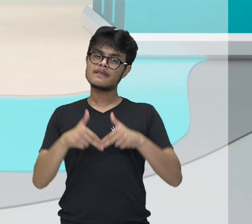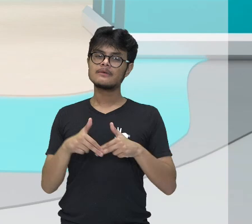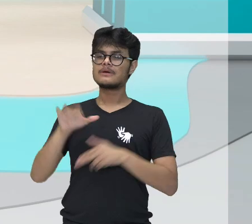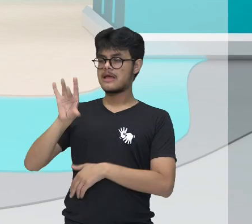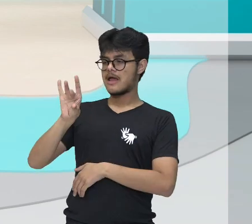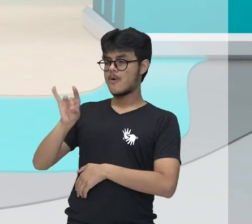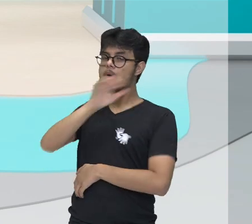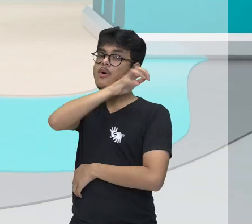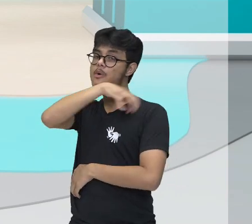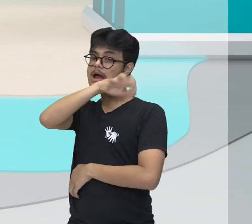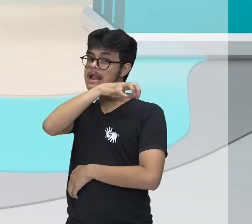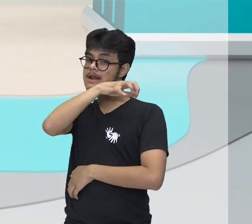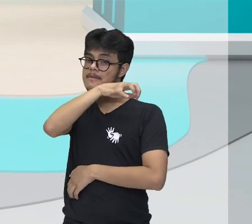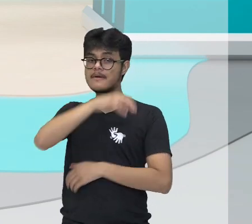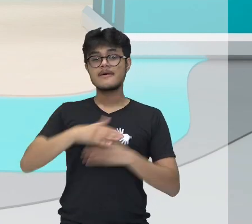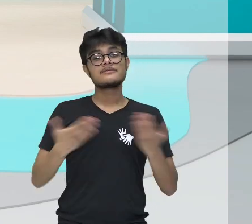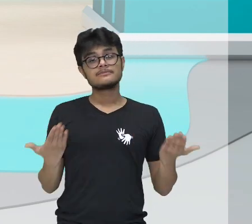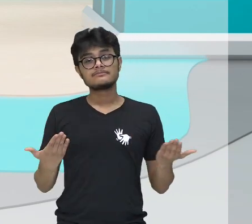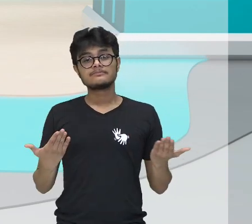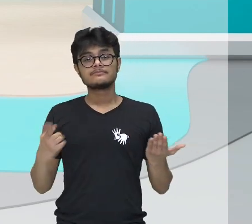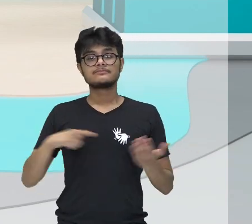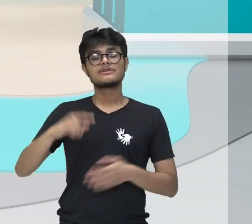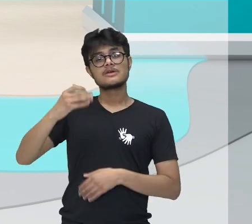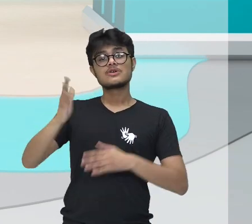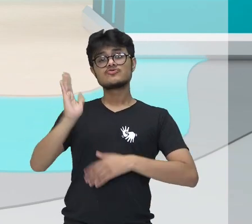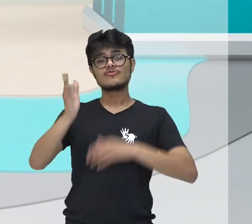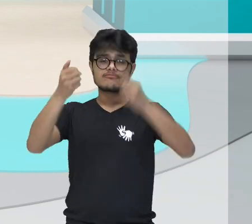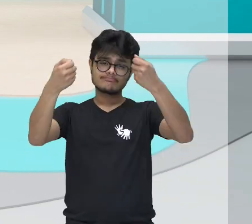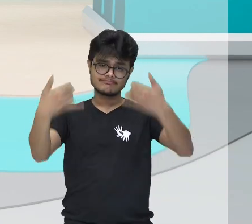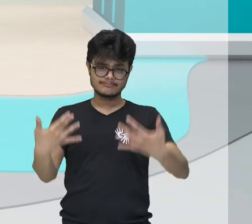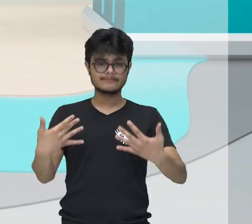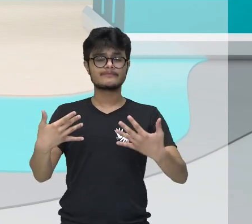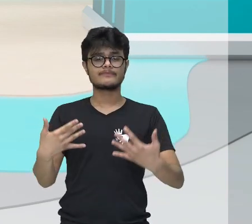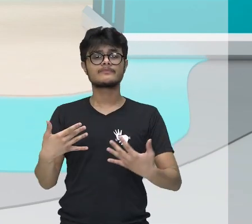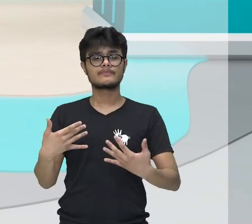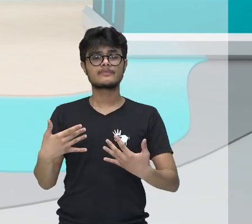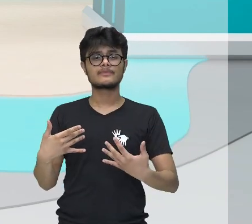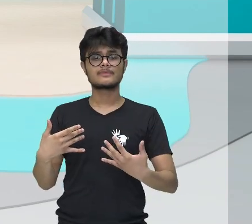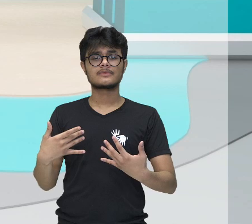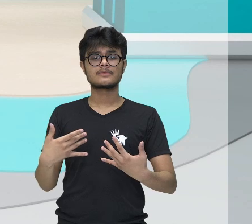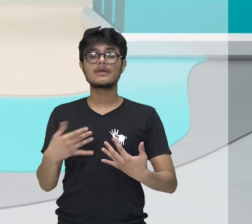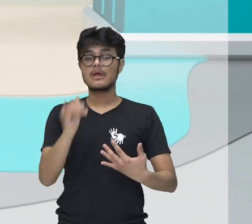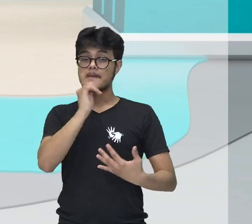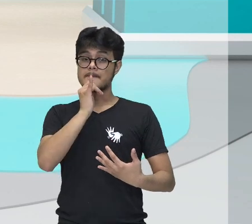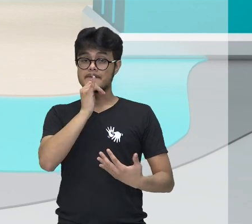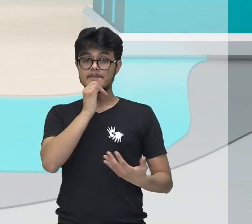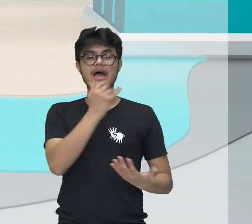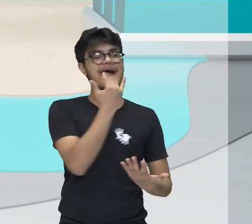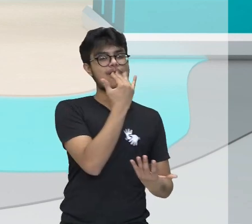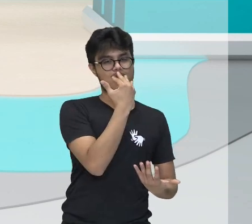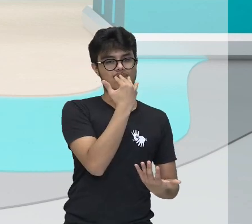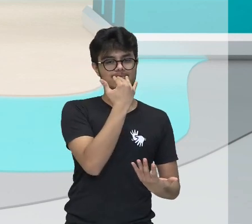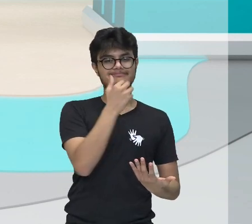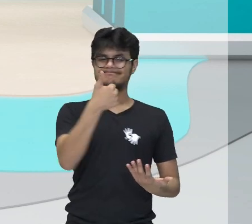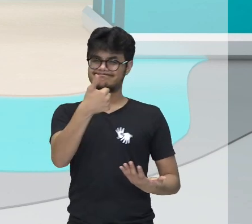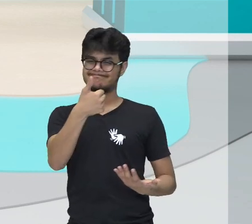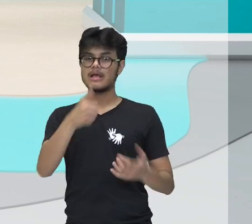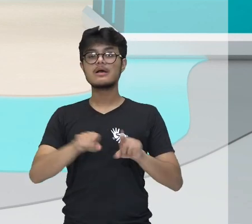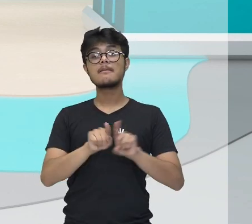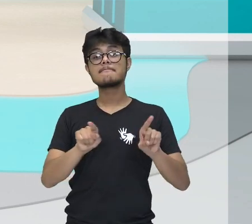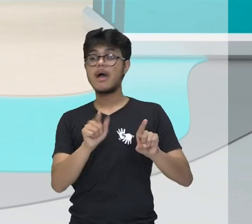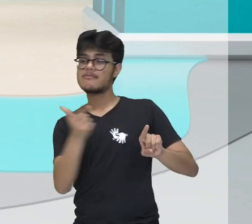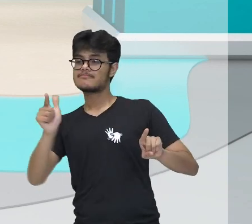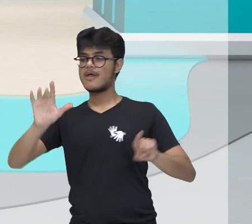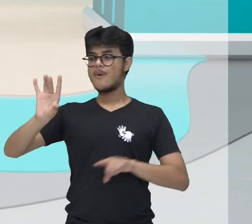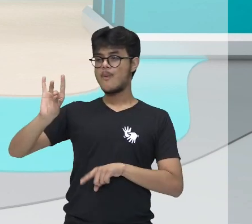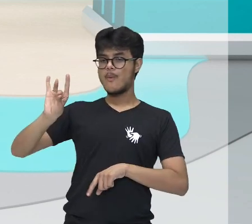aglutinantes, como foi falado, o pigmento ele necessita do aglutinante para formar a